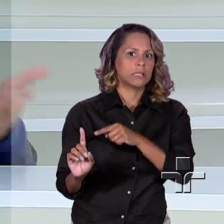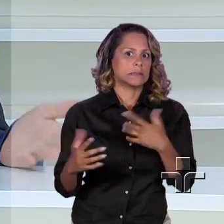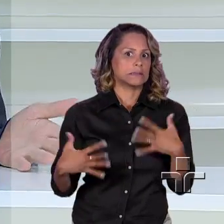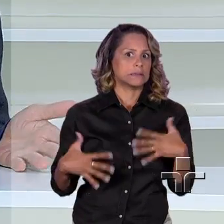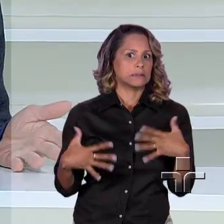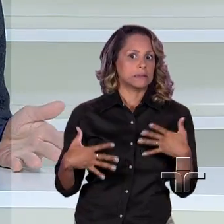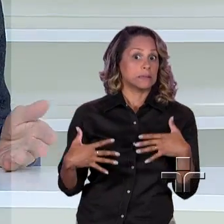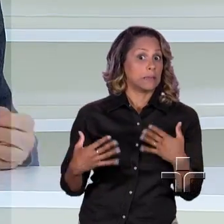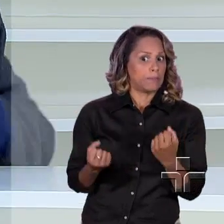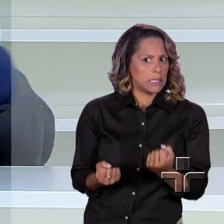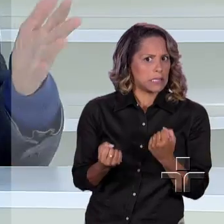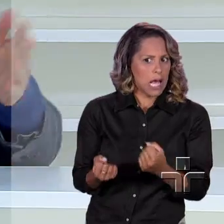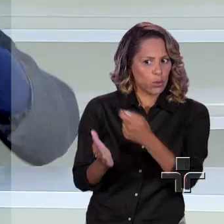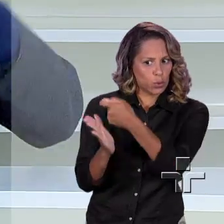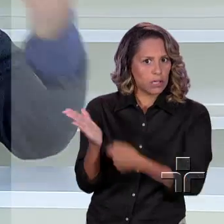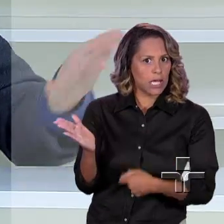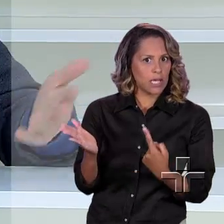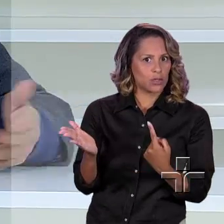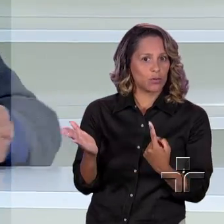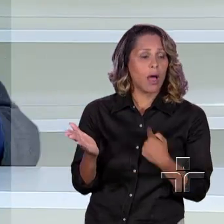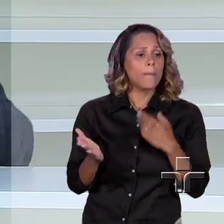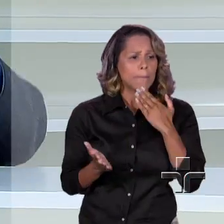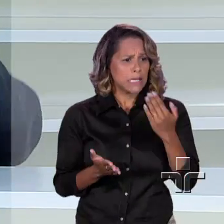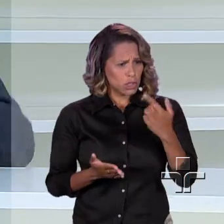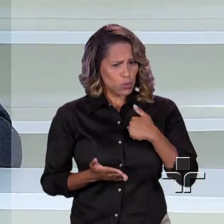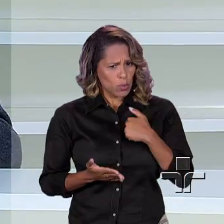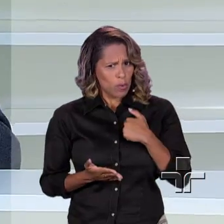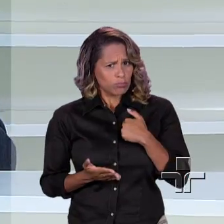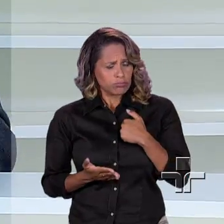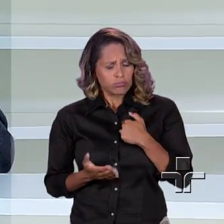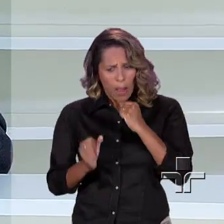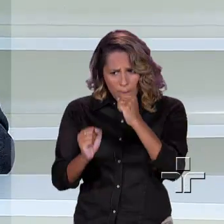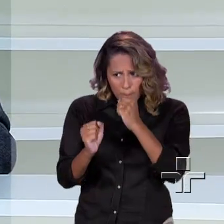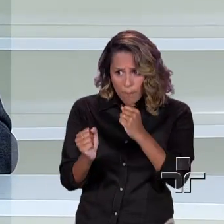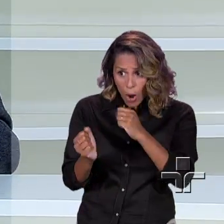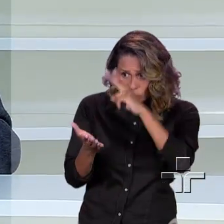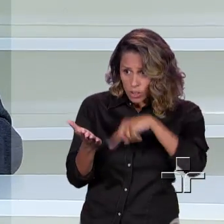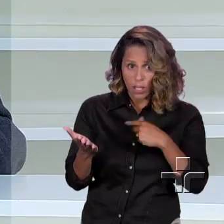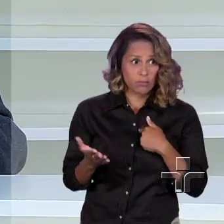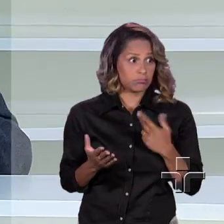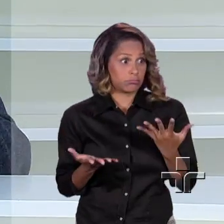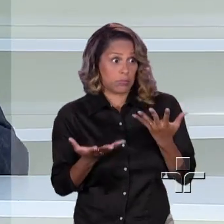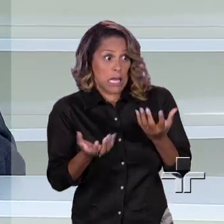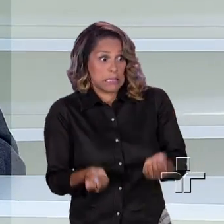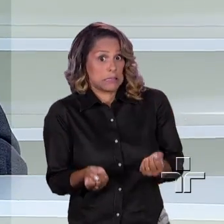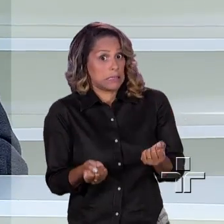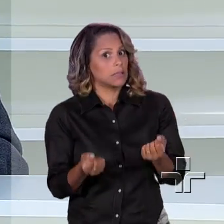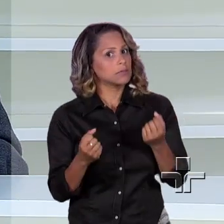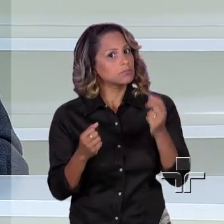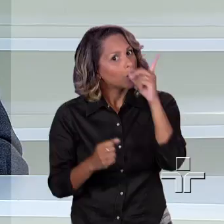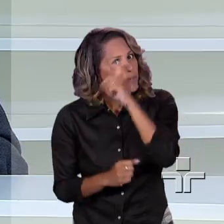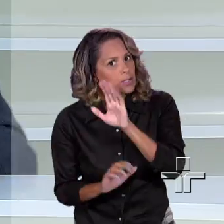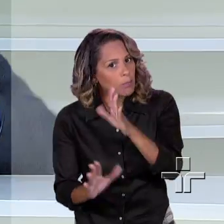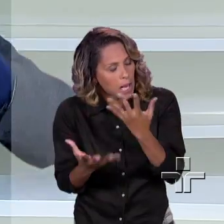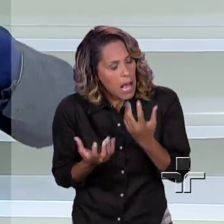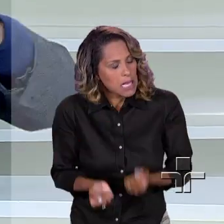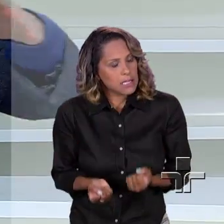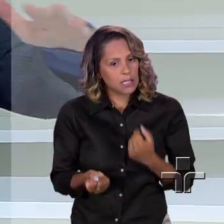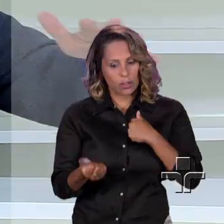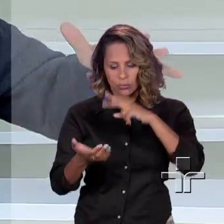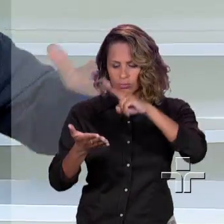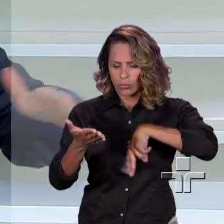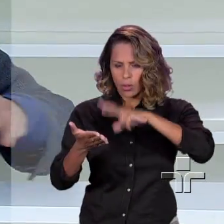tive que ler. Eu não gostava de ler, eu falava, mas daí o texto desse eu tive que ler. Bom, é claro que eu li